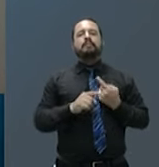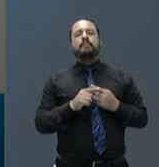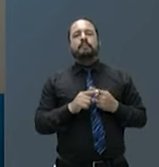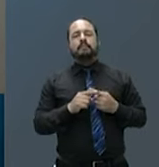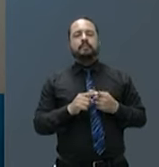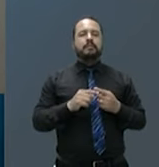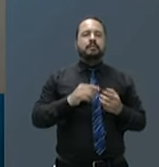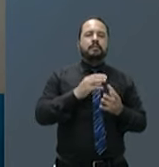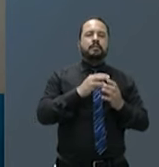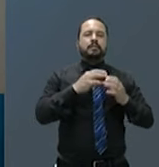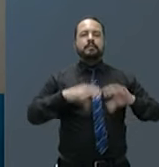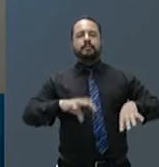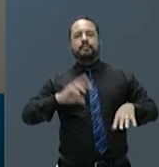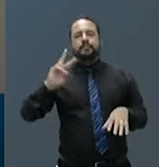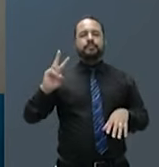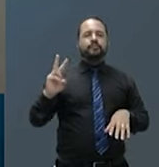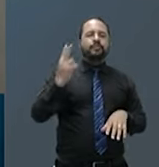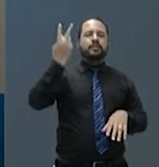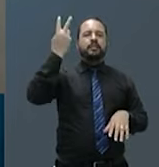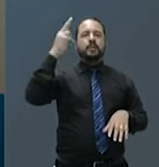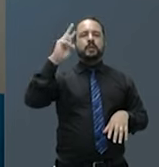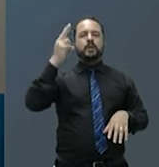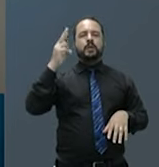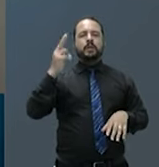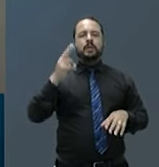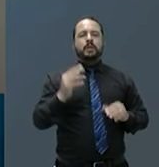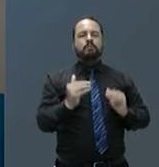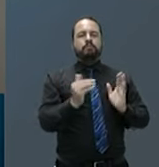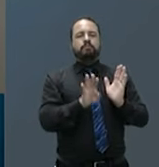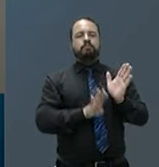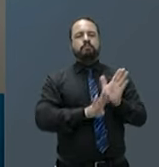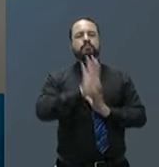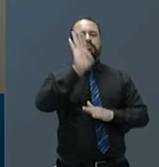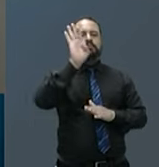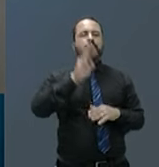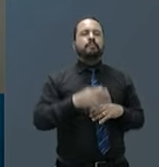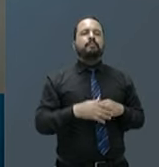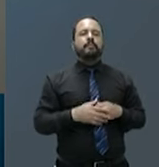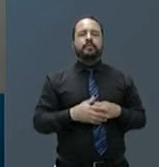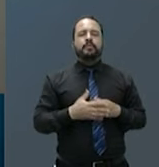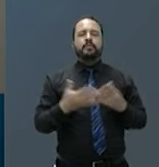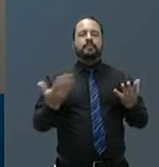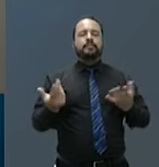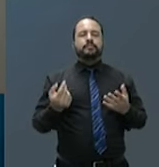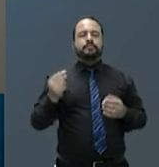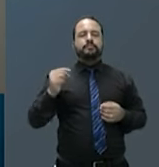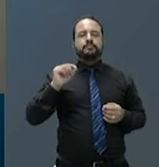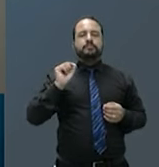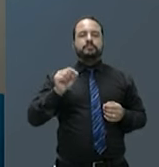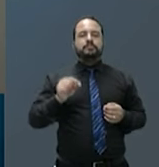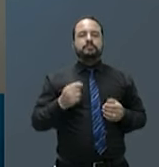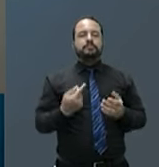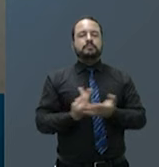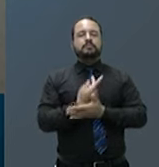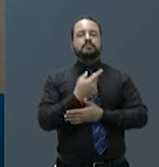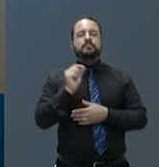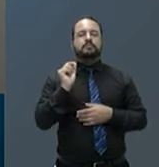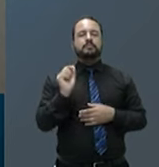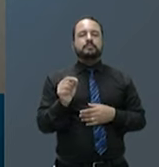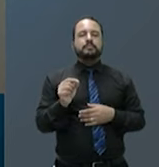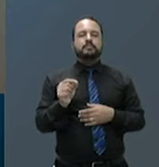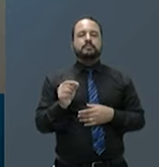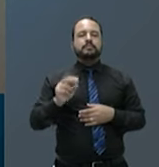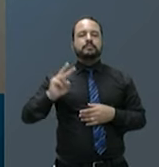quantidade quanto pelos valores que tal gravame pode atingir, né? Notadamente nas causas de alto